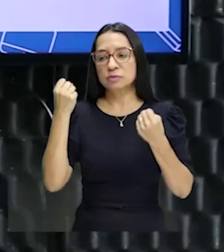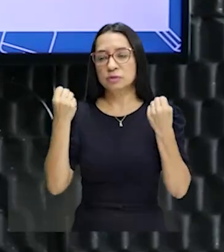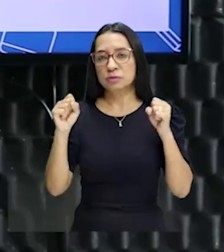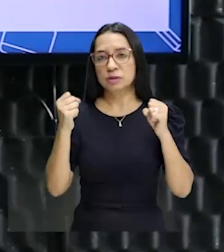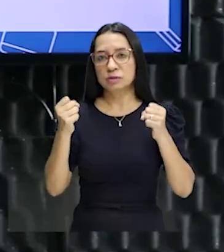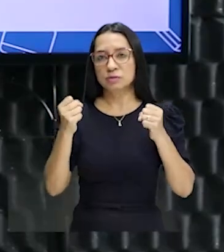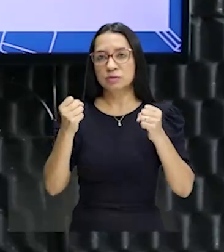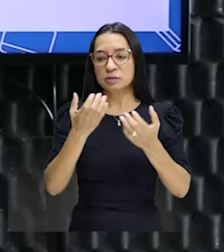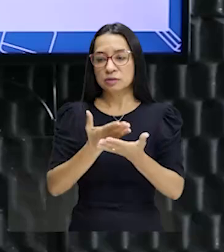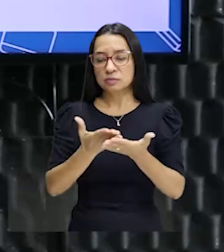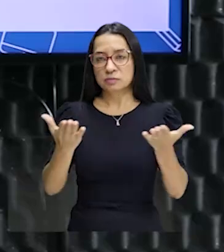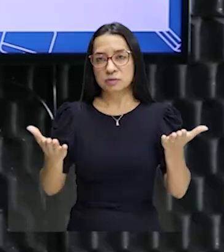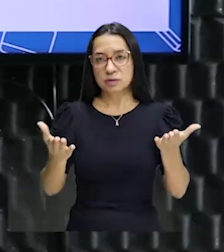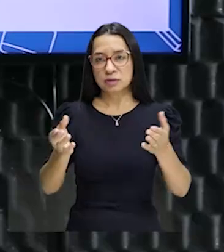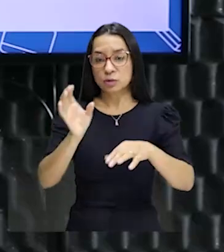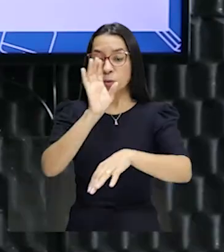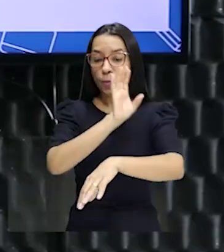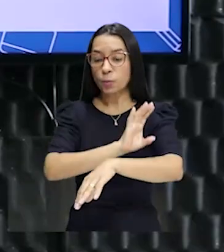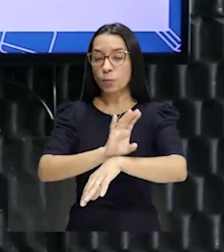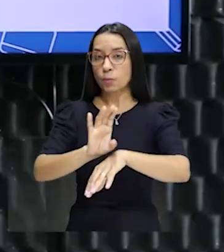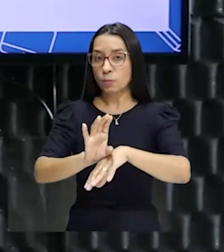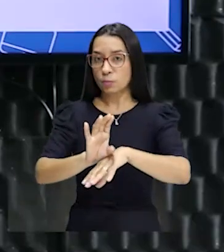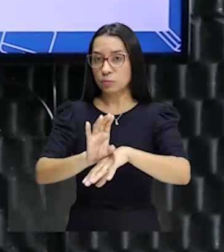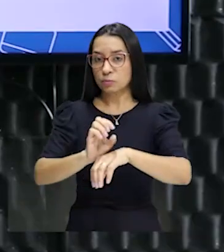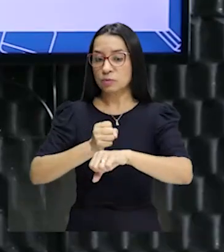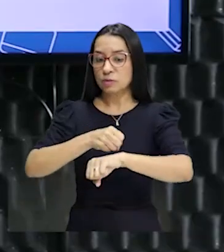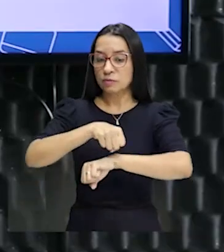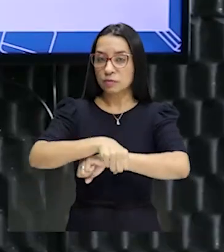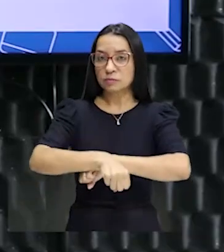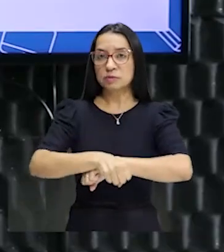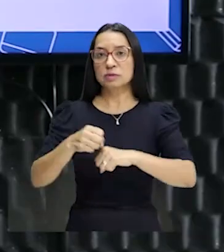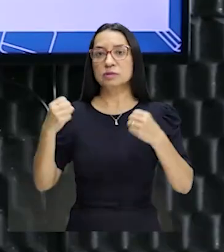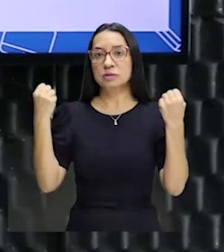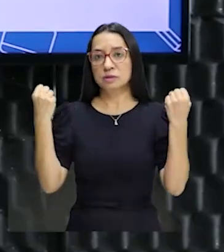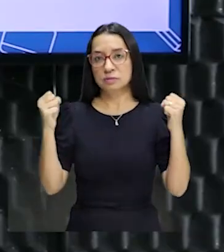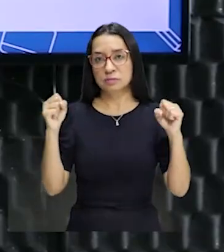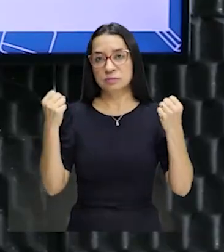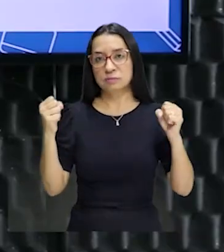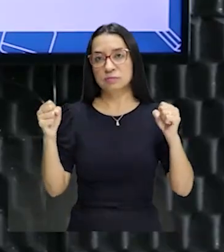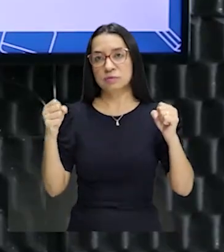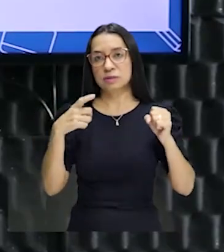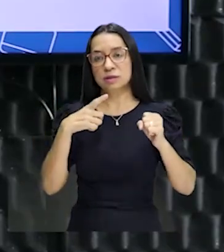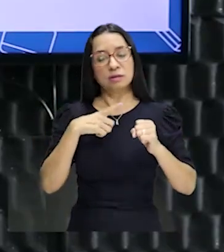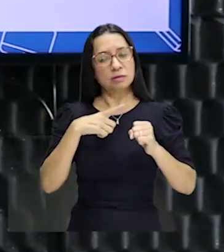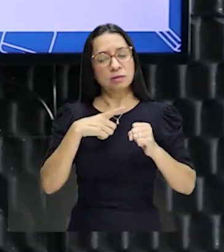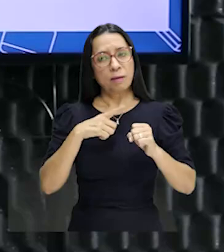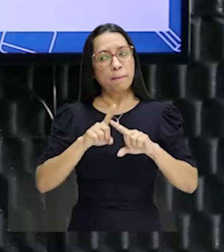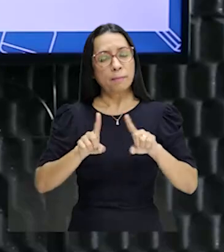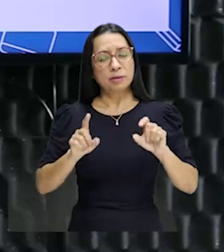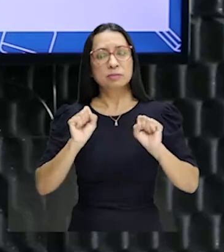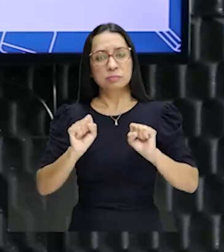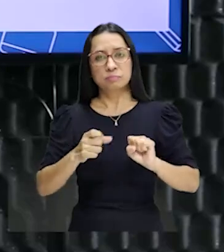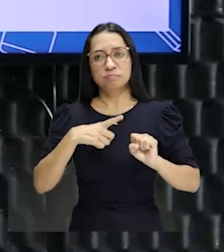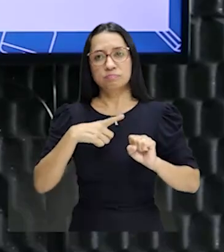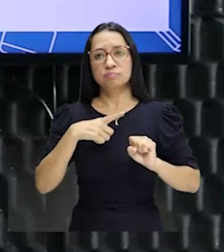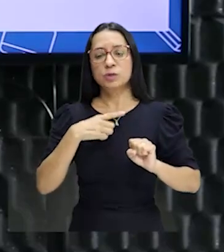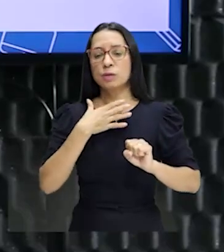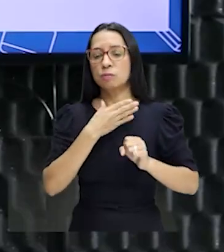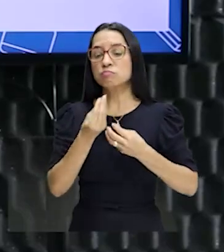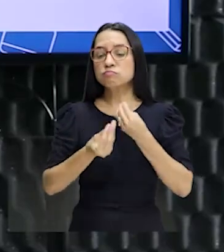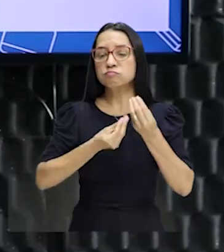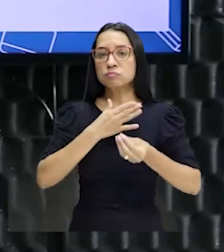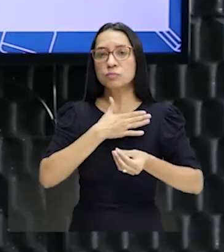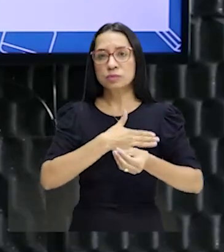Eu cursei na minha faculdade educação física. Mas, por exemplo, eu posso ter como prazer eu me envolver de repente